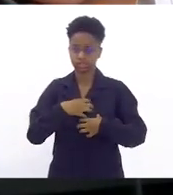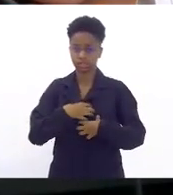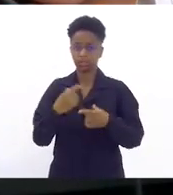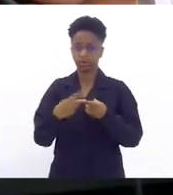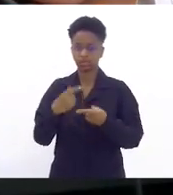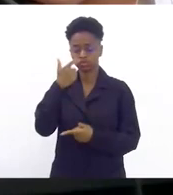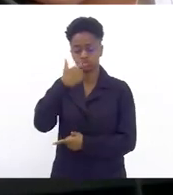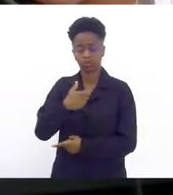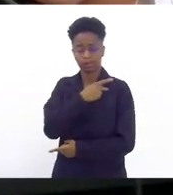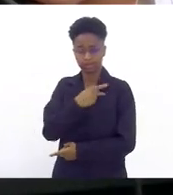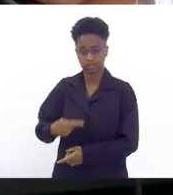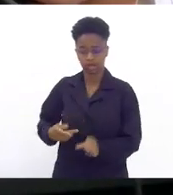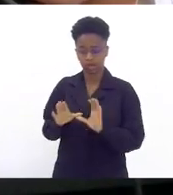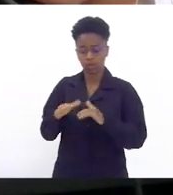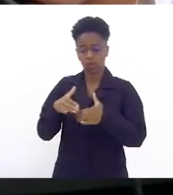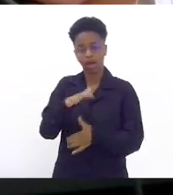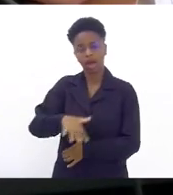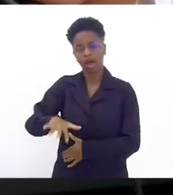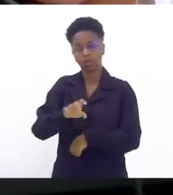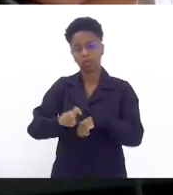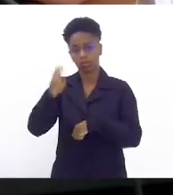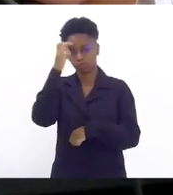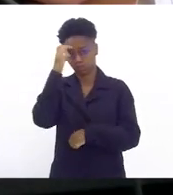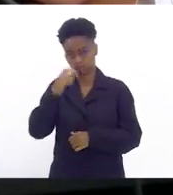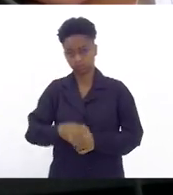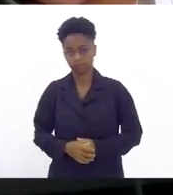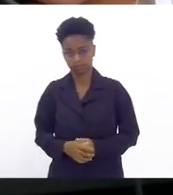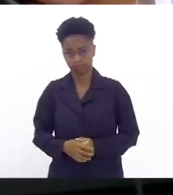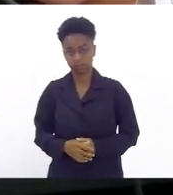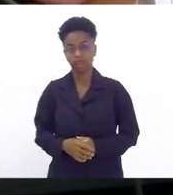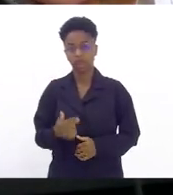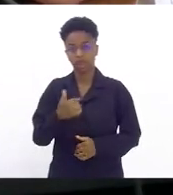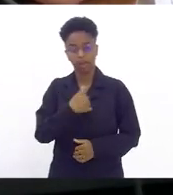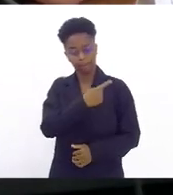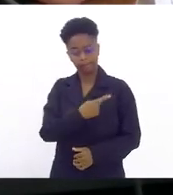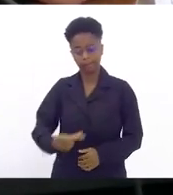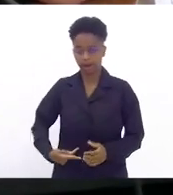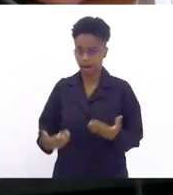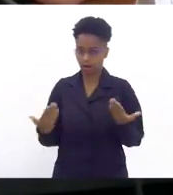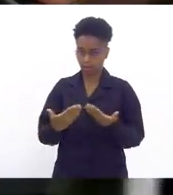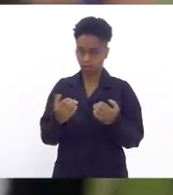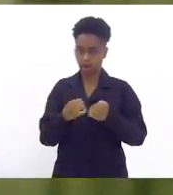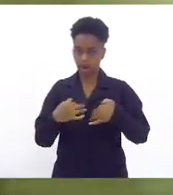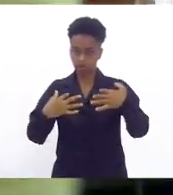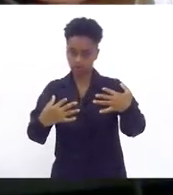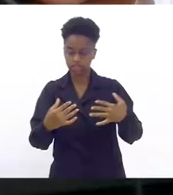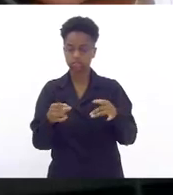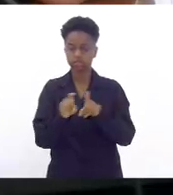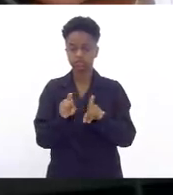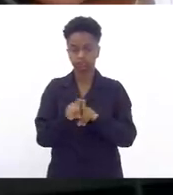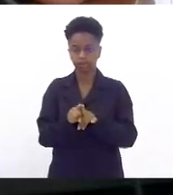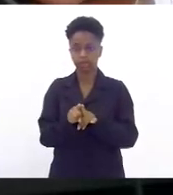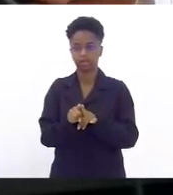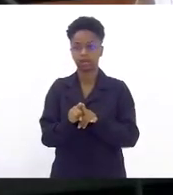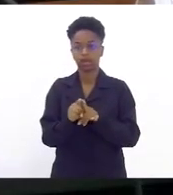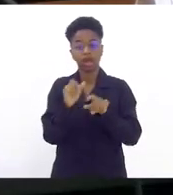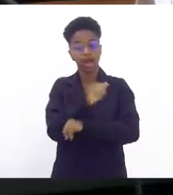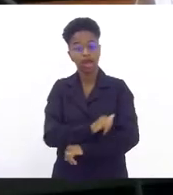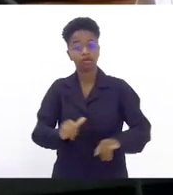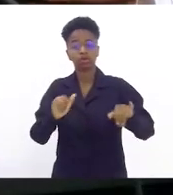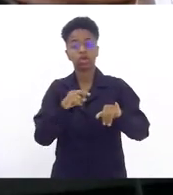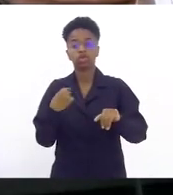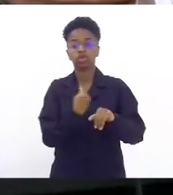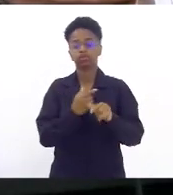presidente da Comissão de cultura é presidia essa audiência pública dizer que nós tivemos a